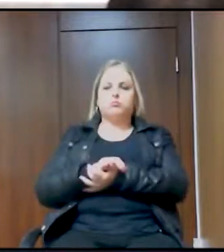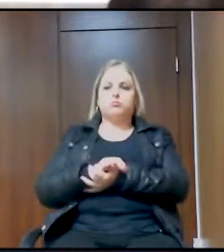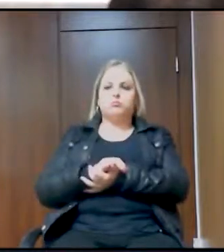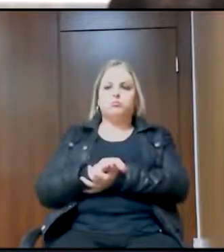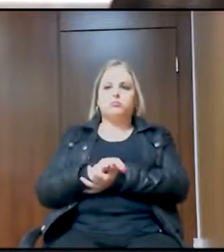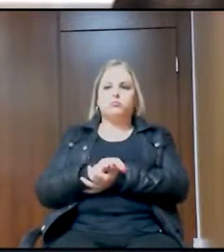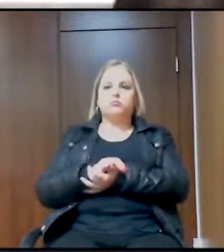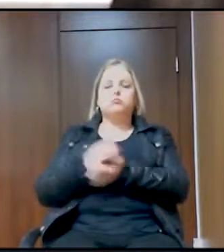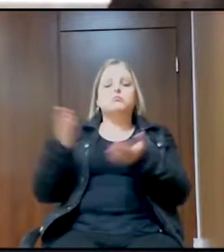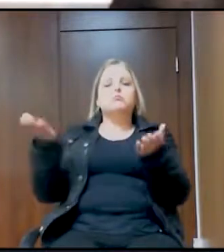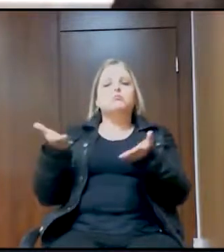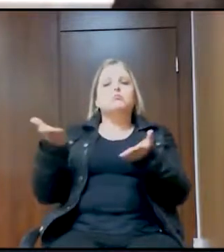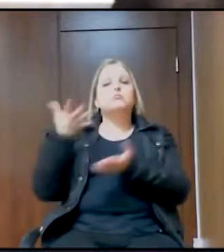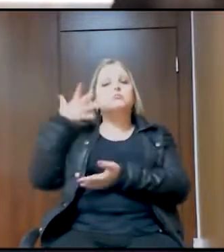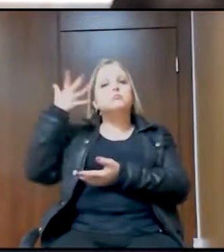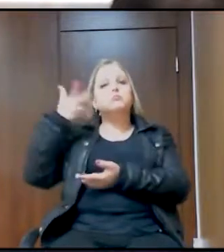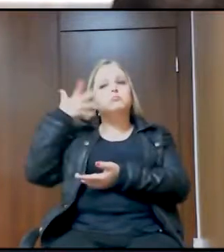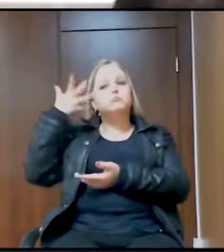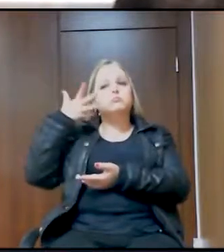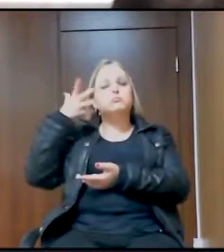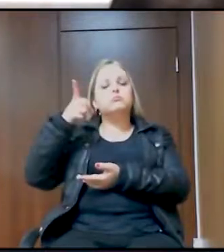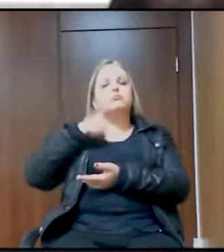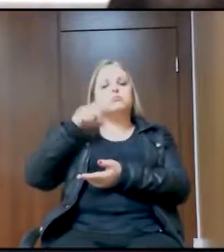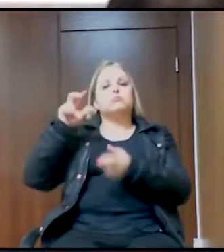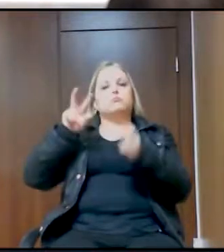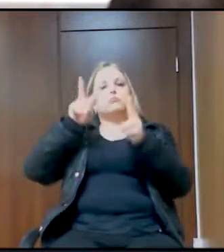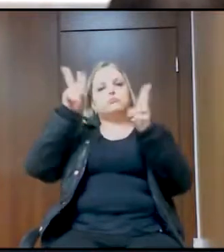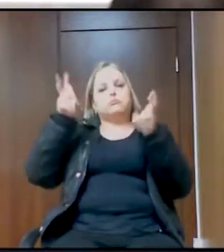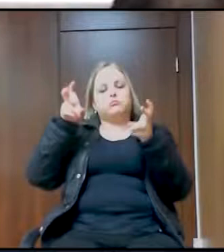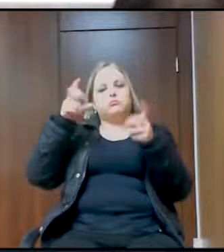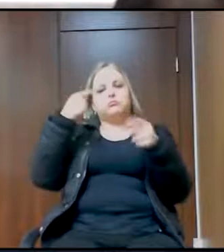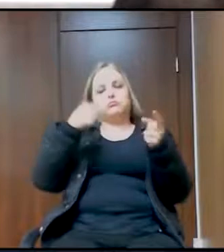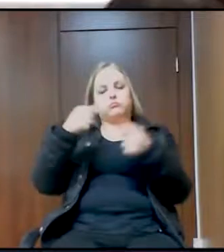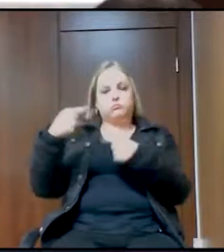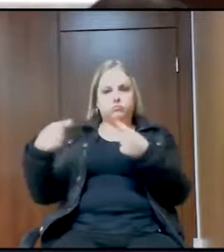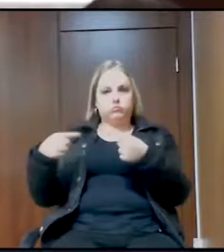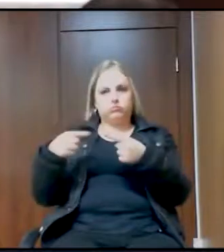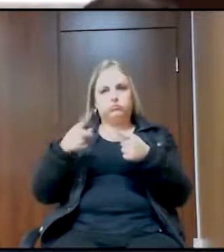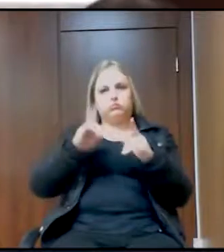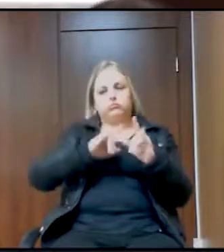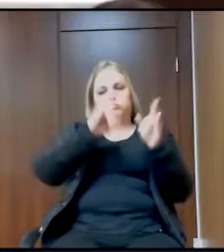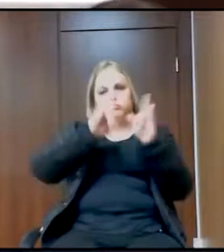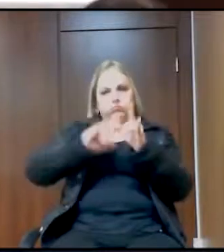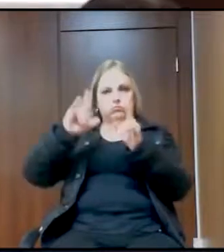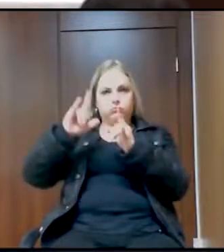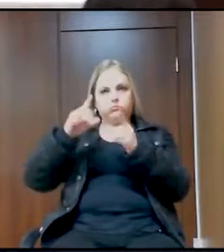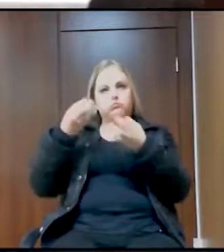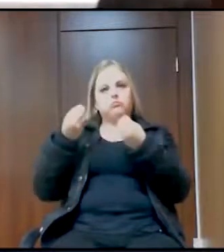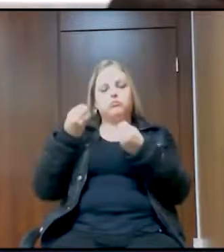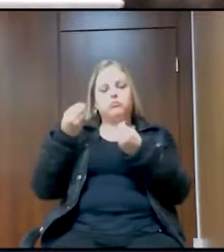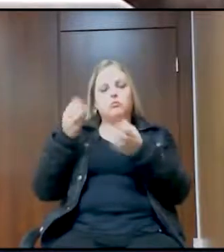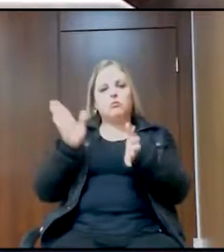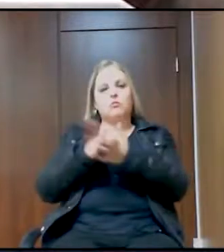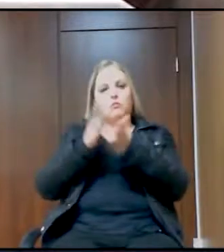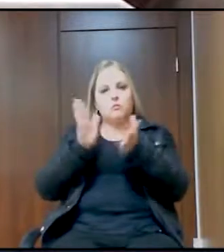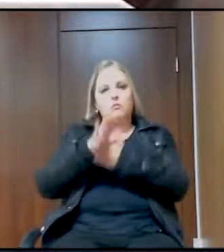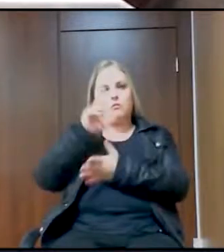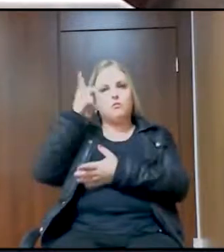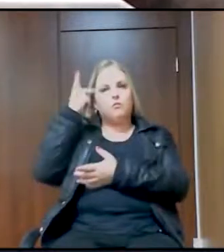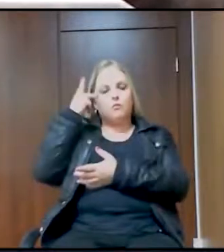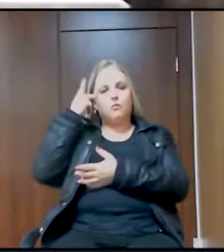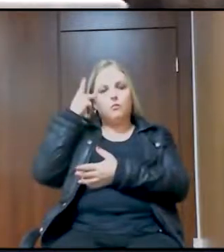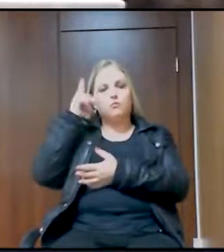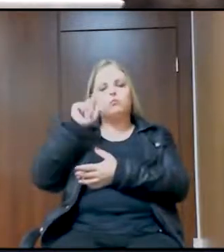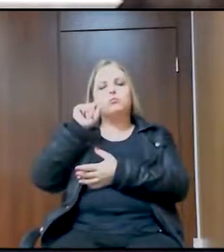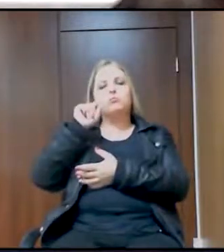A presente audiência pública, que tem o tema Política Habitacional para os Grupos em Situação de Vulnerabilidade no município de São Paulo,